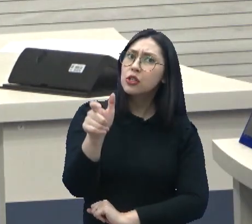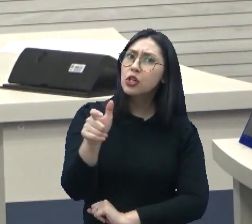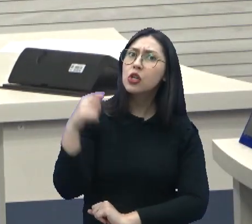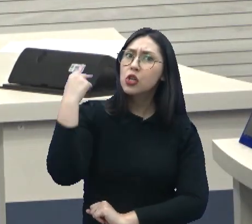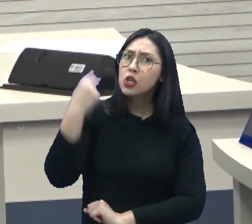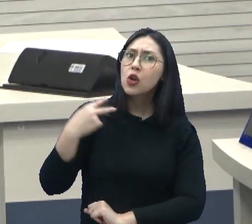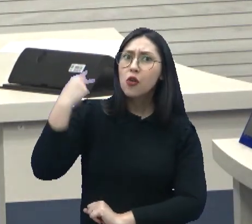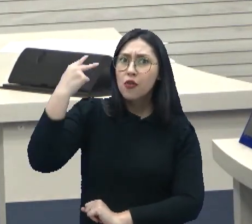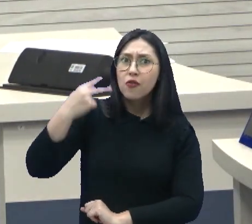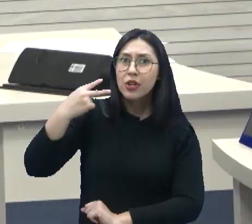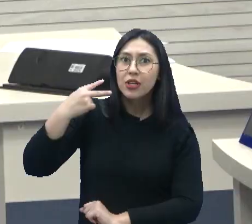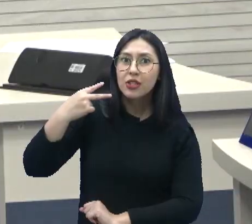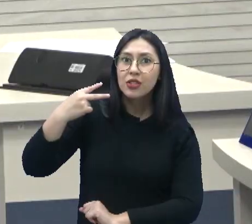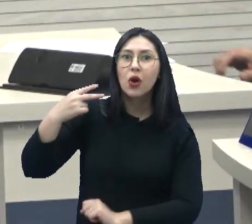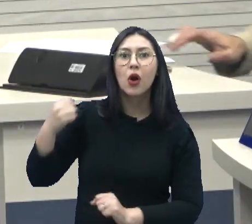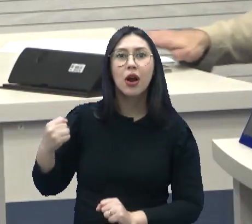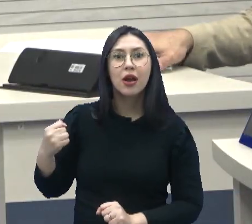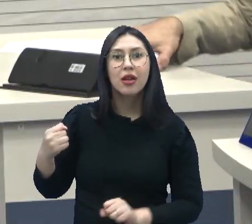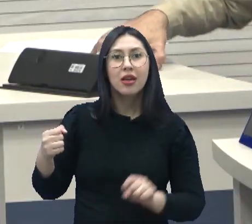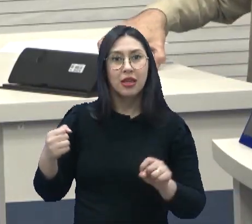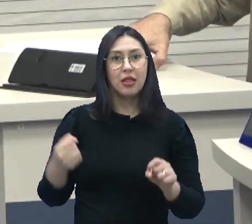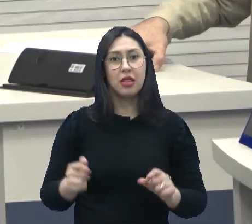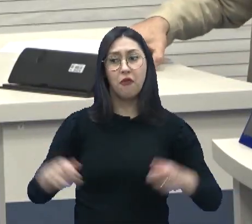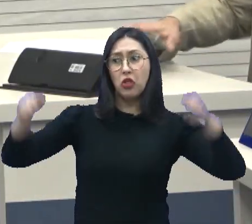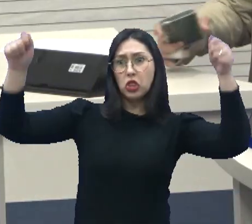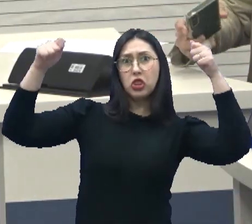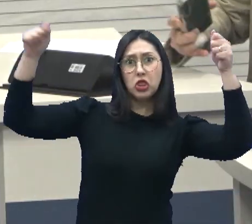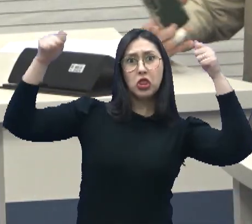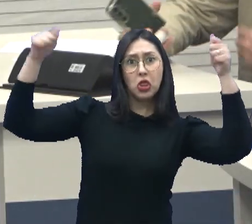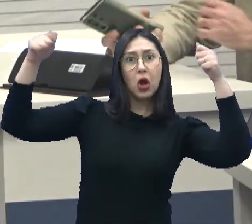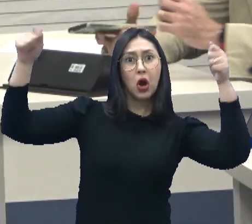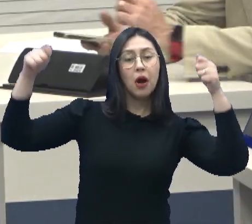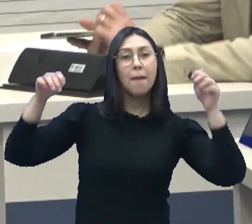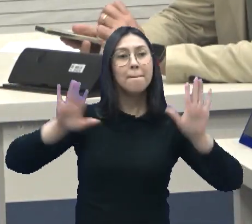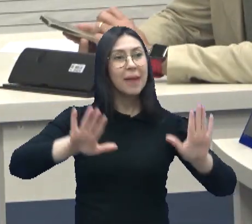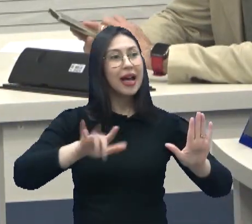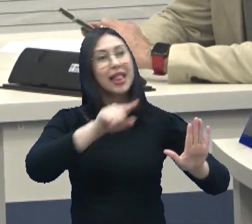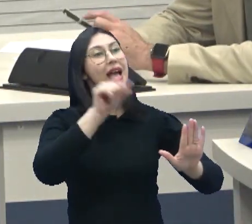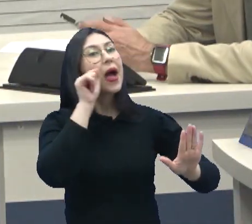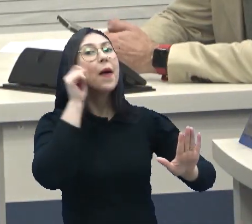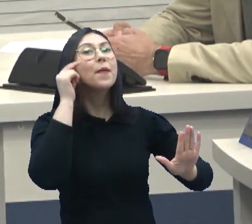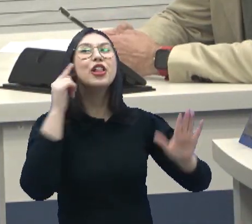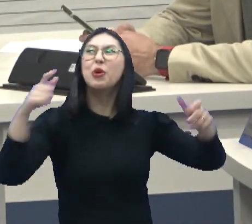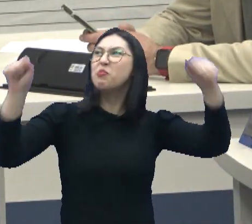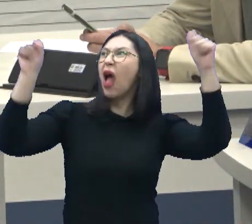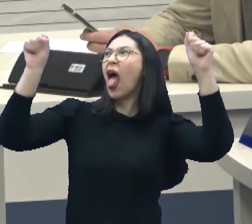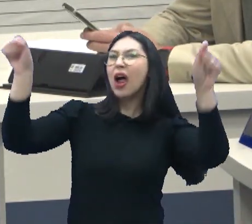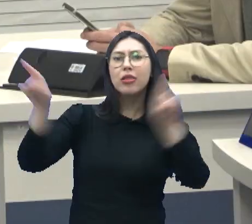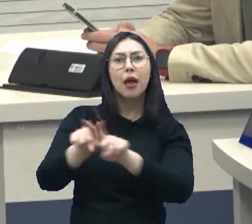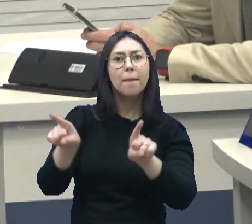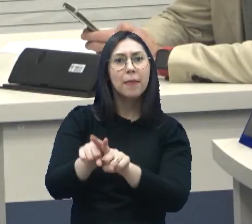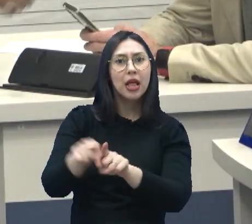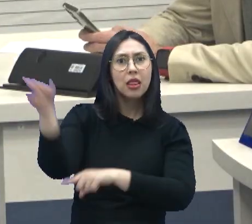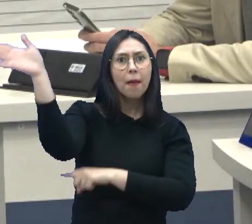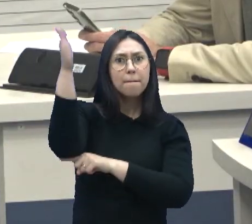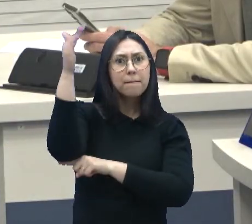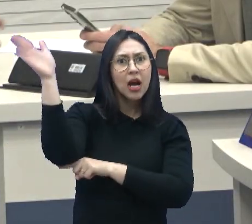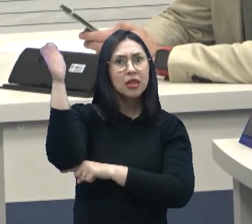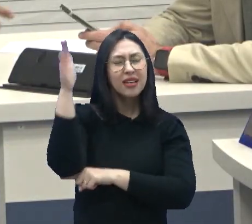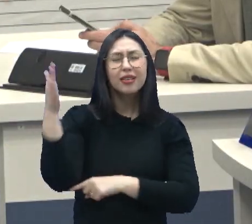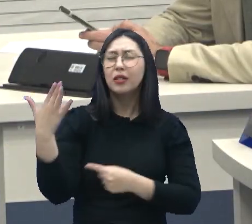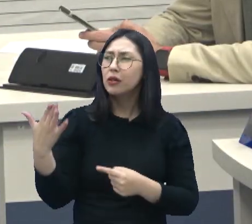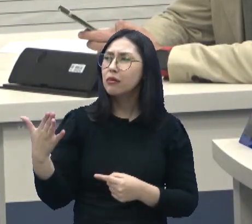vereadora do PT também pegou a bandeira brasileira, né, dizendo que o Brasil é dos brasileiros. Eu até concordo com isso. Só é importante